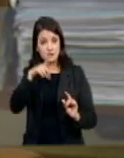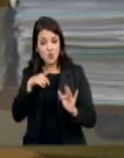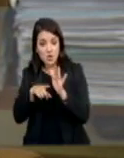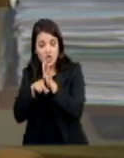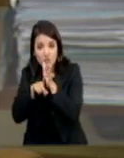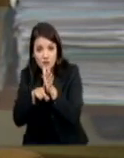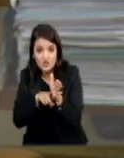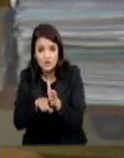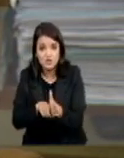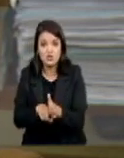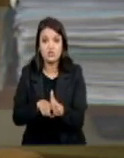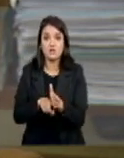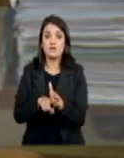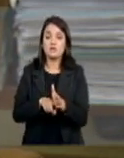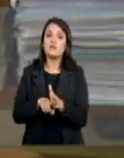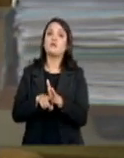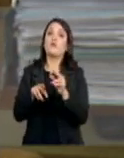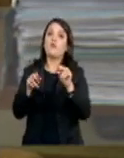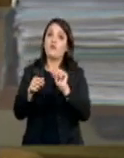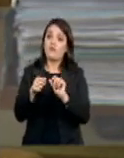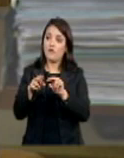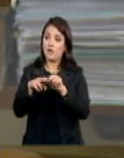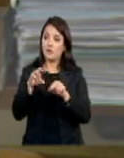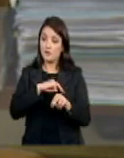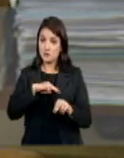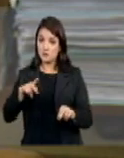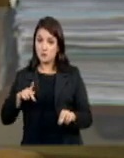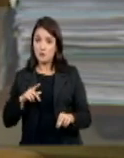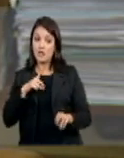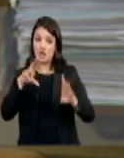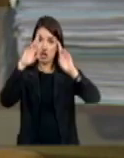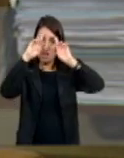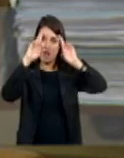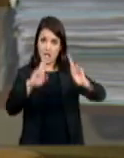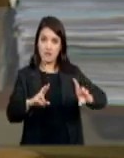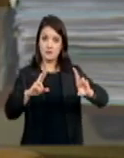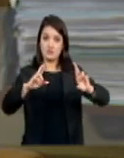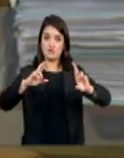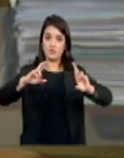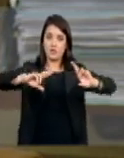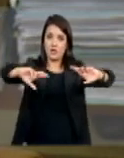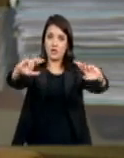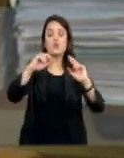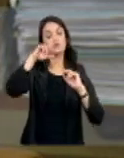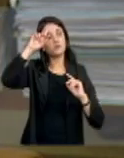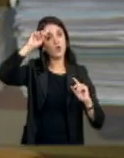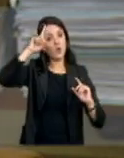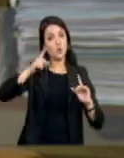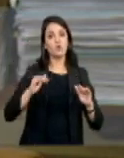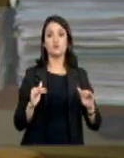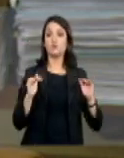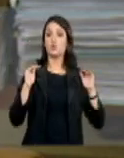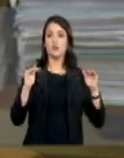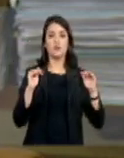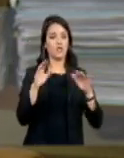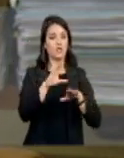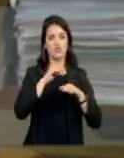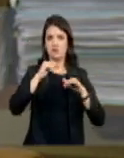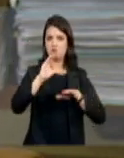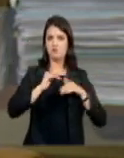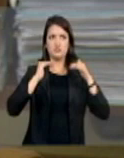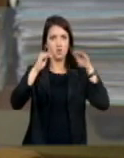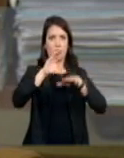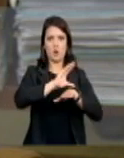persecutória movida pelo estado o respeito pela autoridade incontrastável da constituição